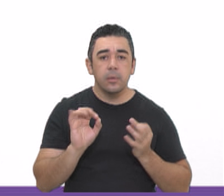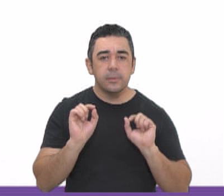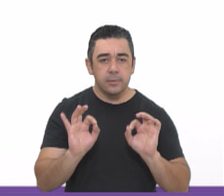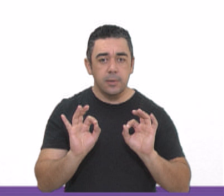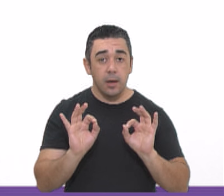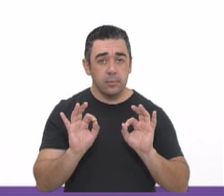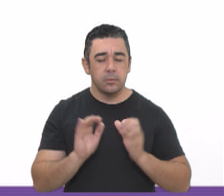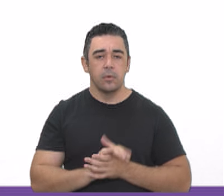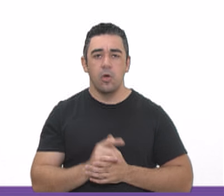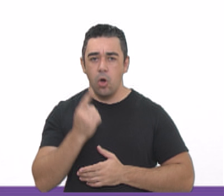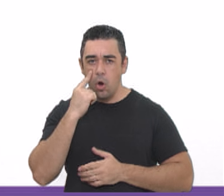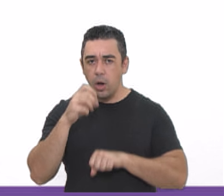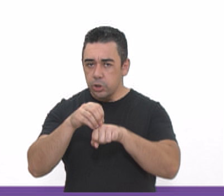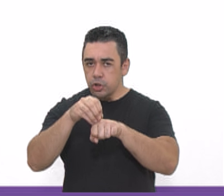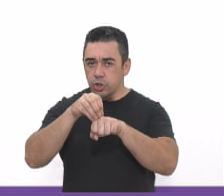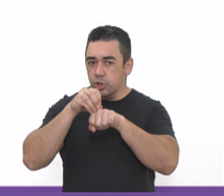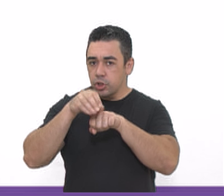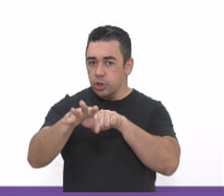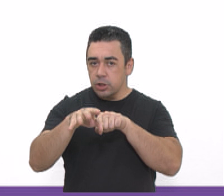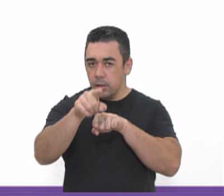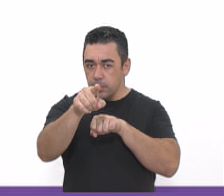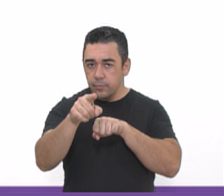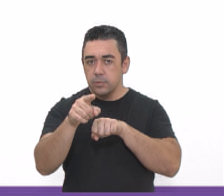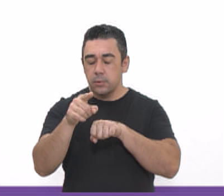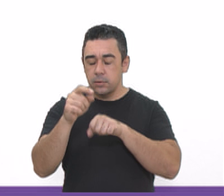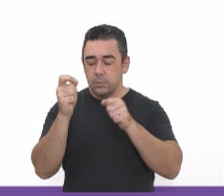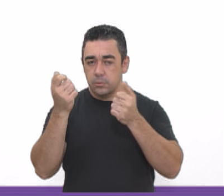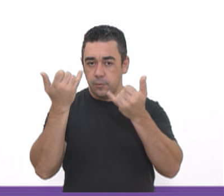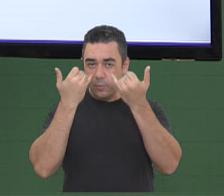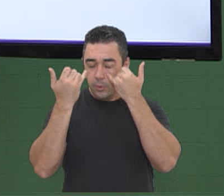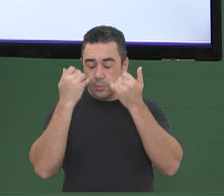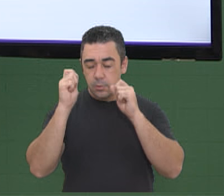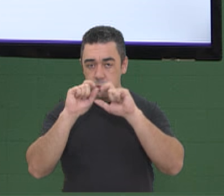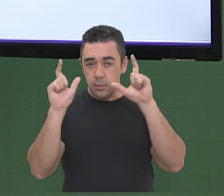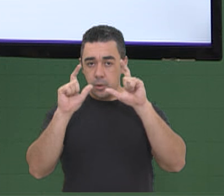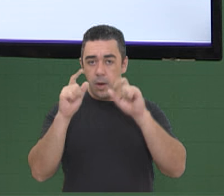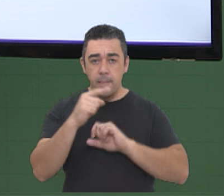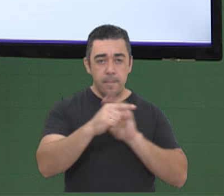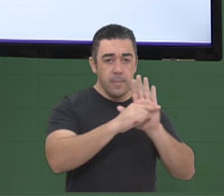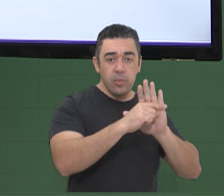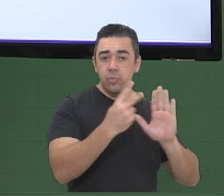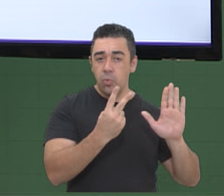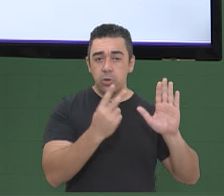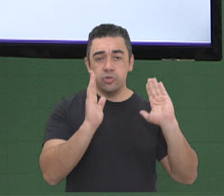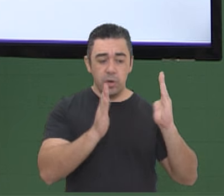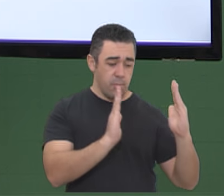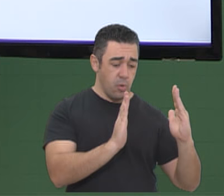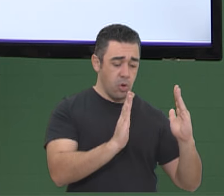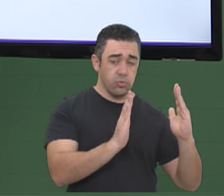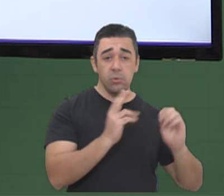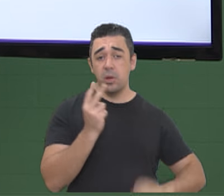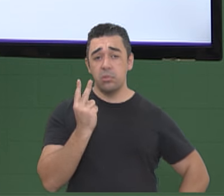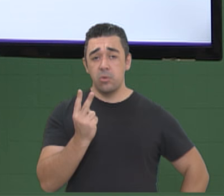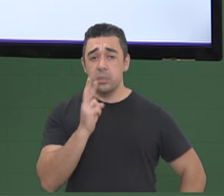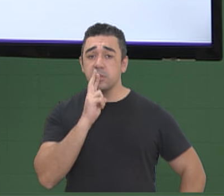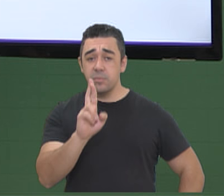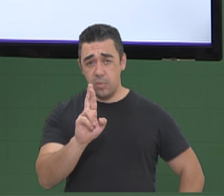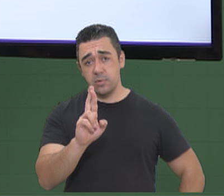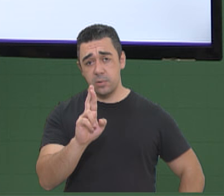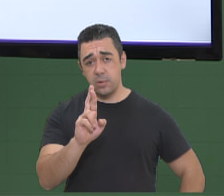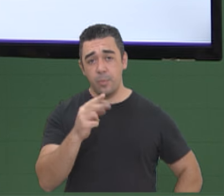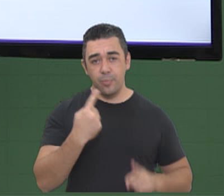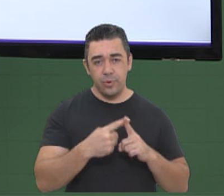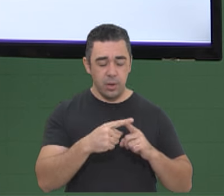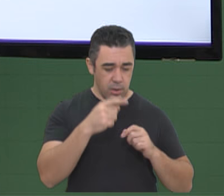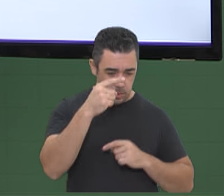dar uma dica, tá? Vou dar um spoiler aí para vocês, porque o menos 2 a gente já fez. Qual é o módulo de menos 2? 2, porque ele